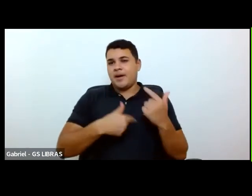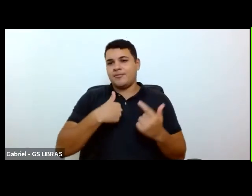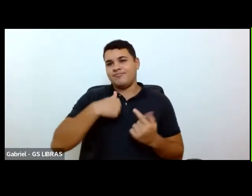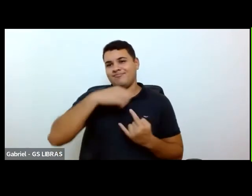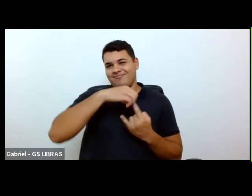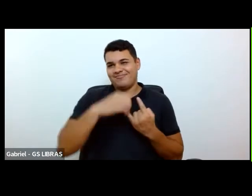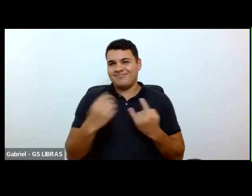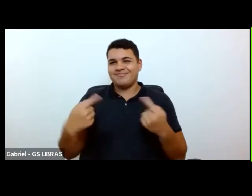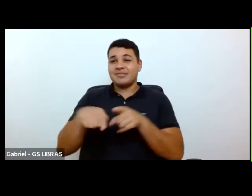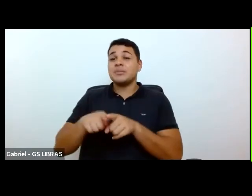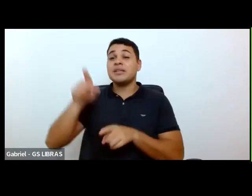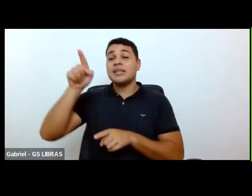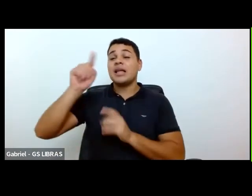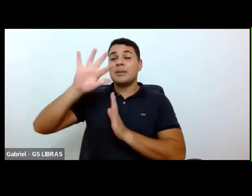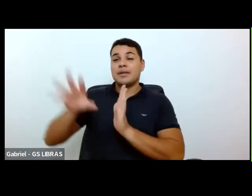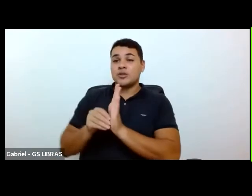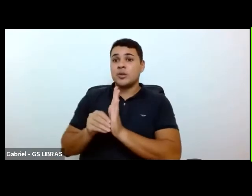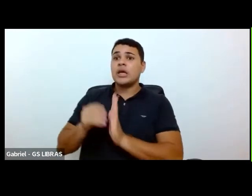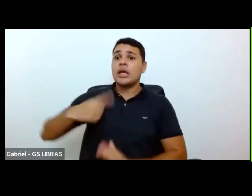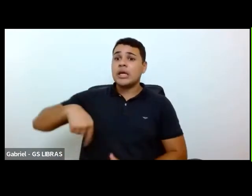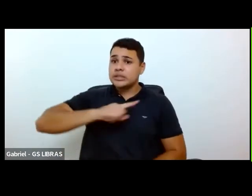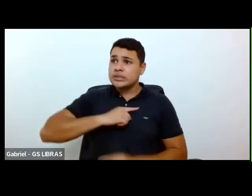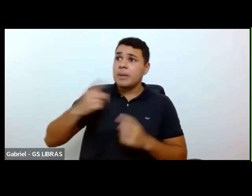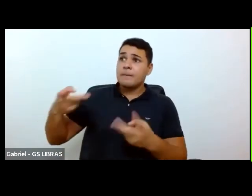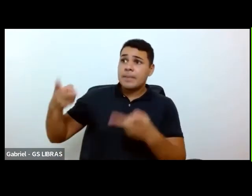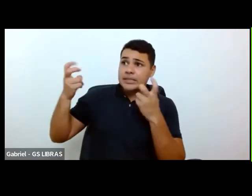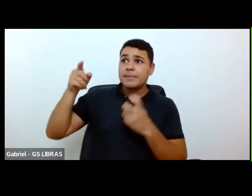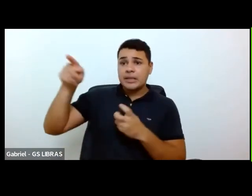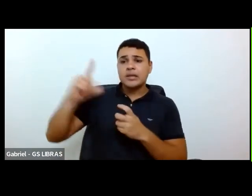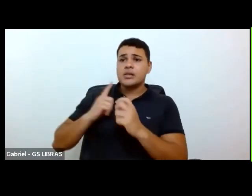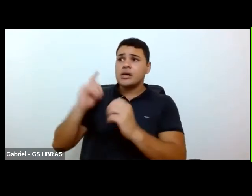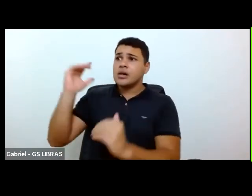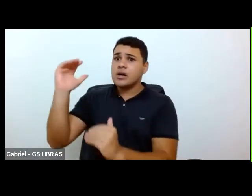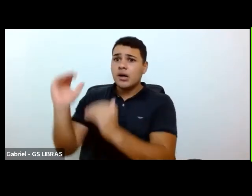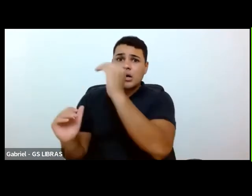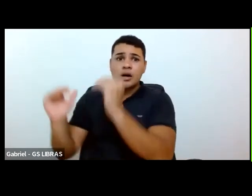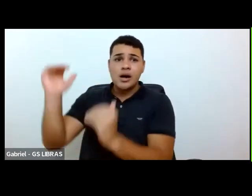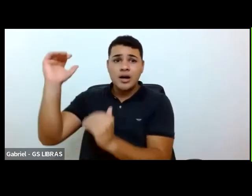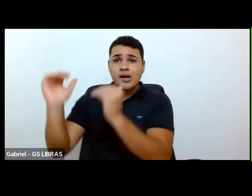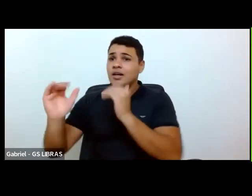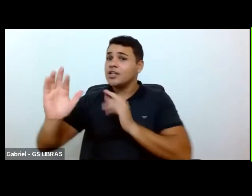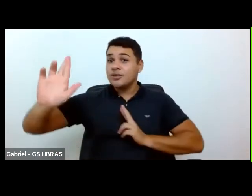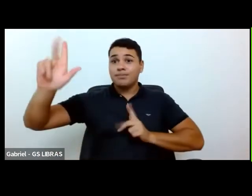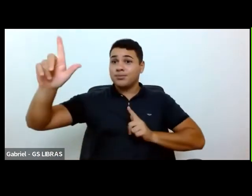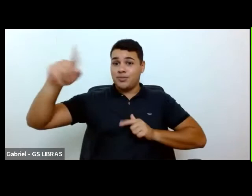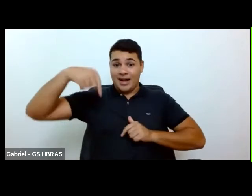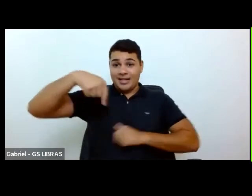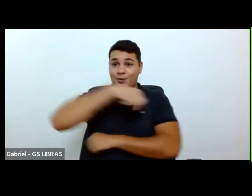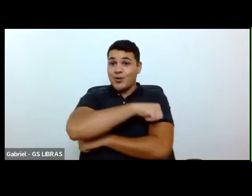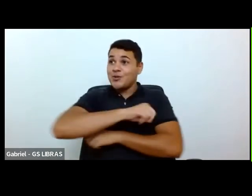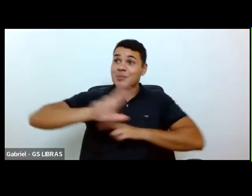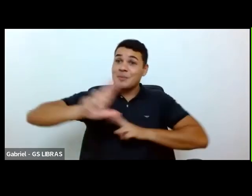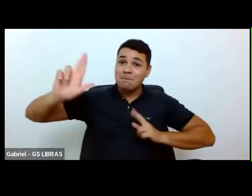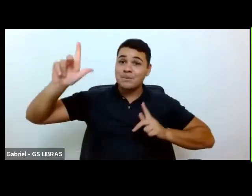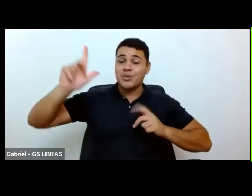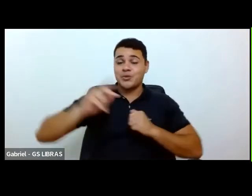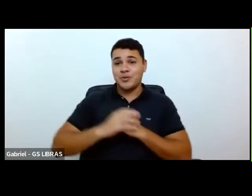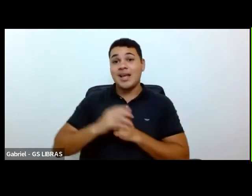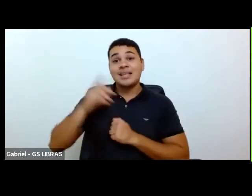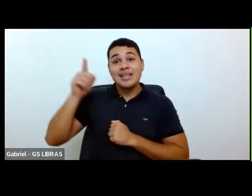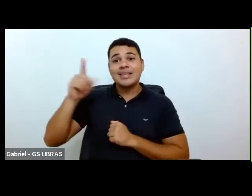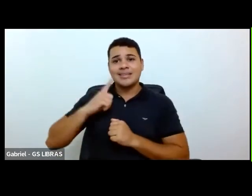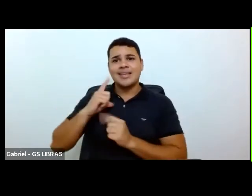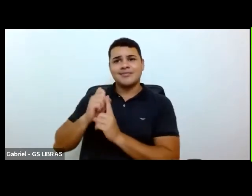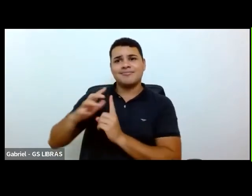no Amazonas, e a gente vê essas dificuldades dentro de uma própria, por exemplo, instituição, né? É, essas desigualdades que